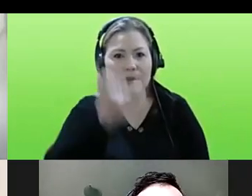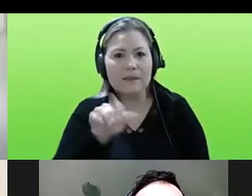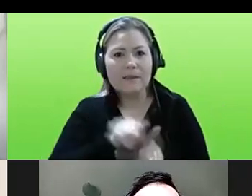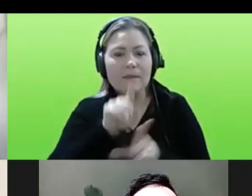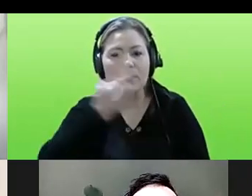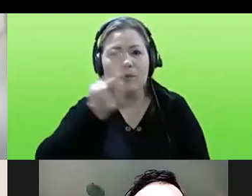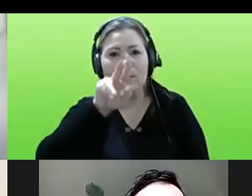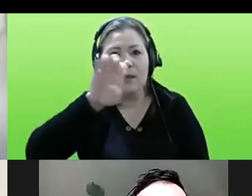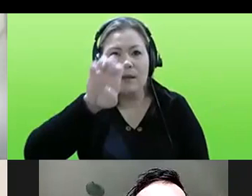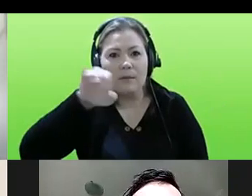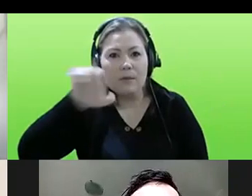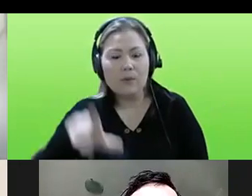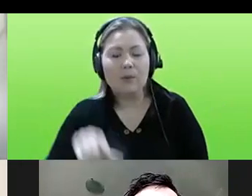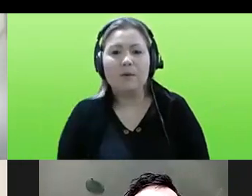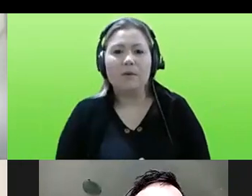Emil.